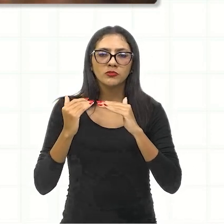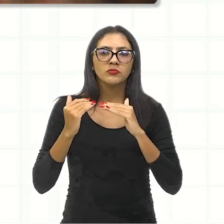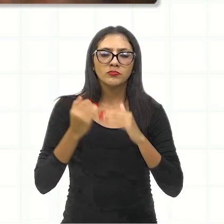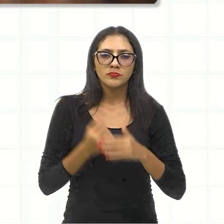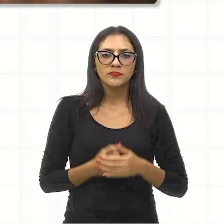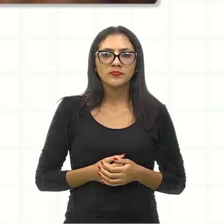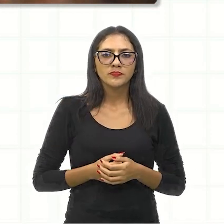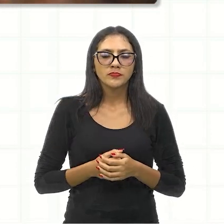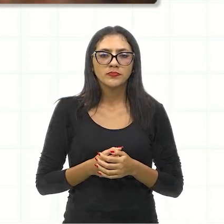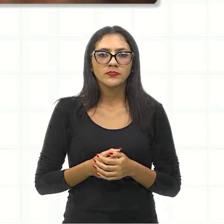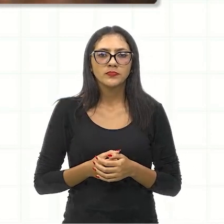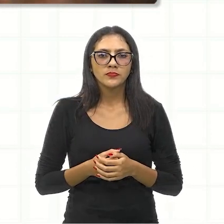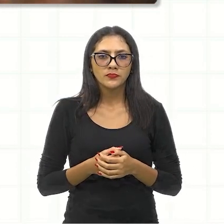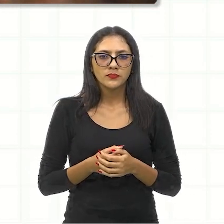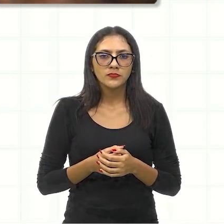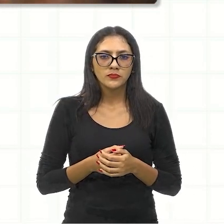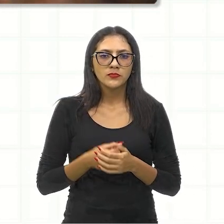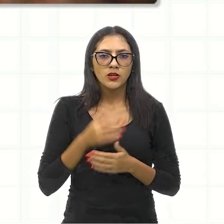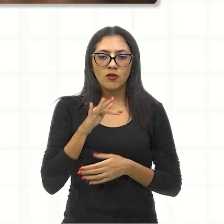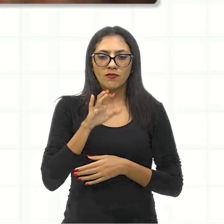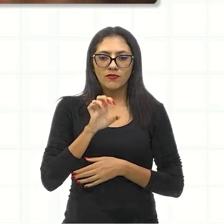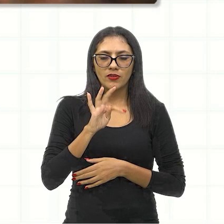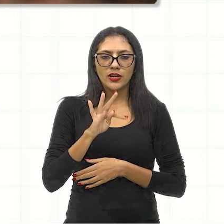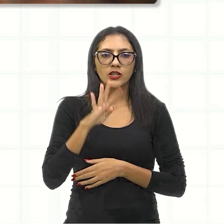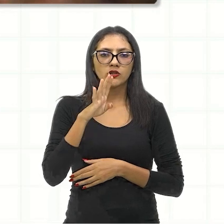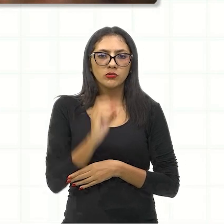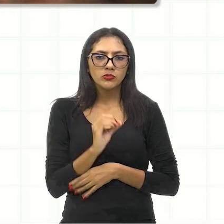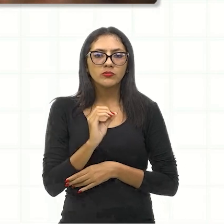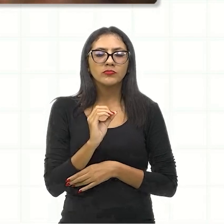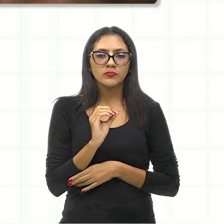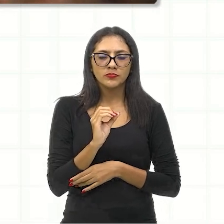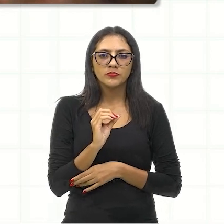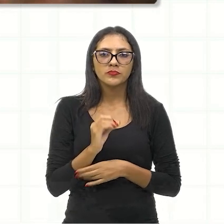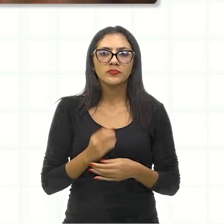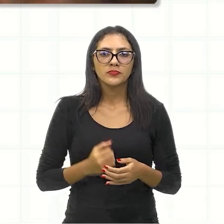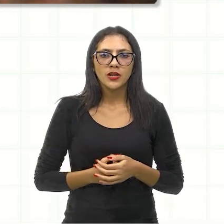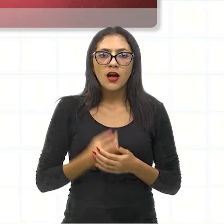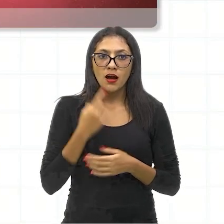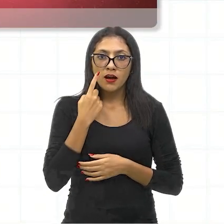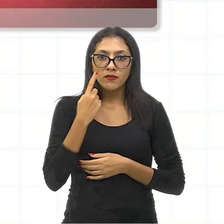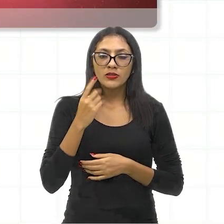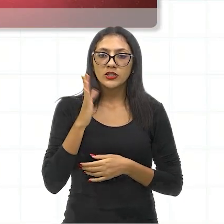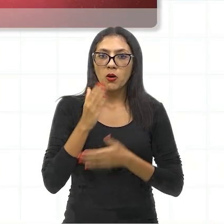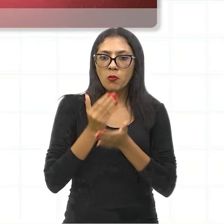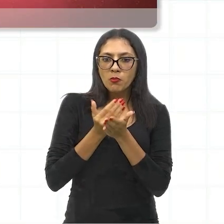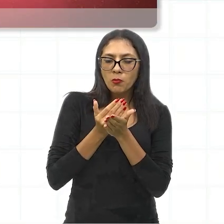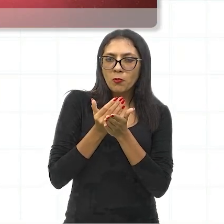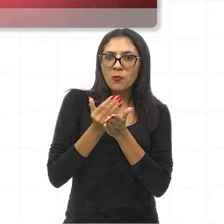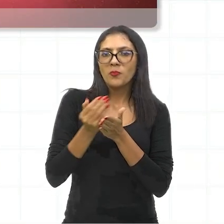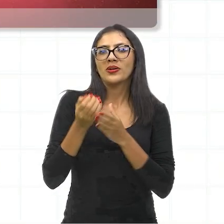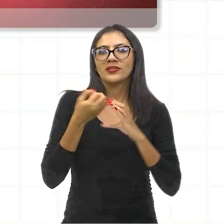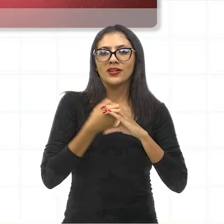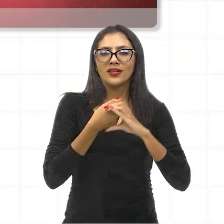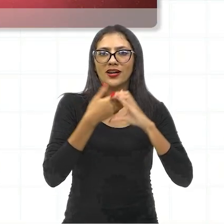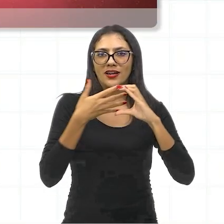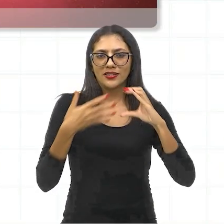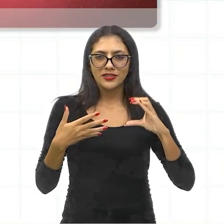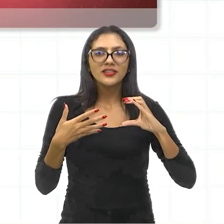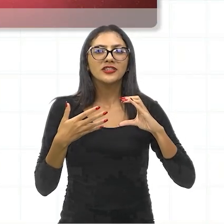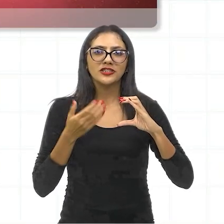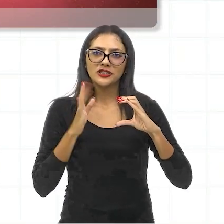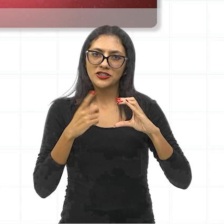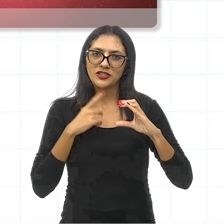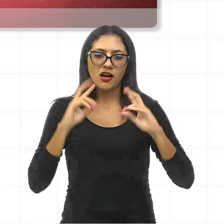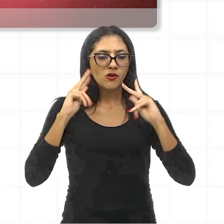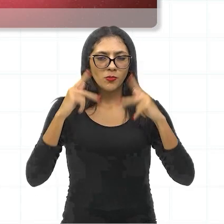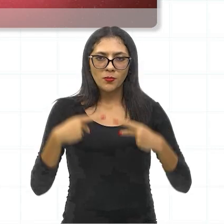gente observa ali, que é o feto. Então, a gente já vai ver agora que ele já vai começar a ter esses traços, né, mais características,